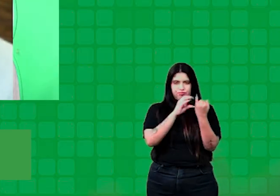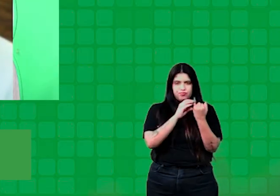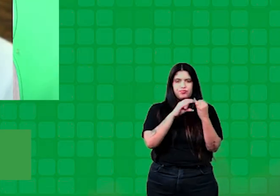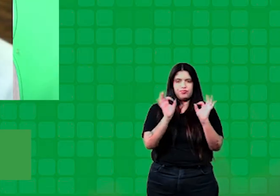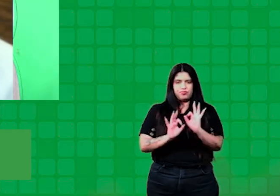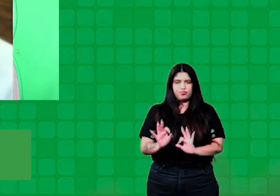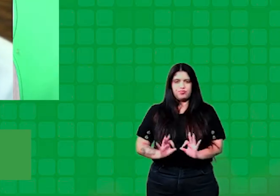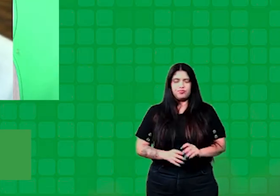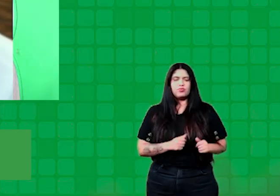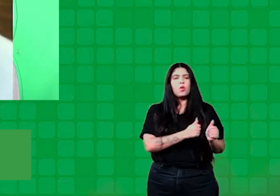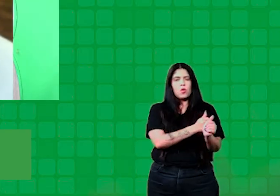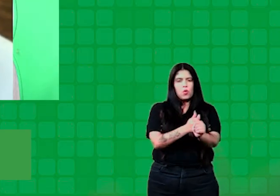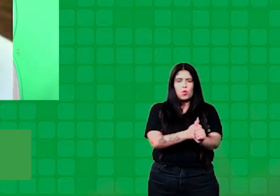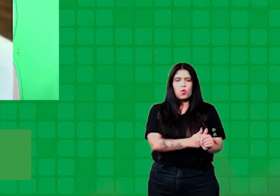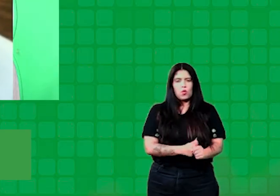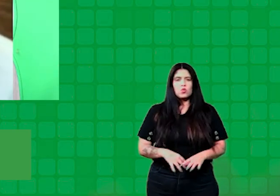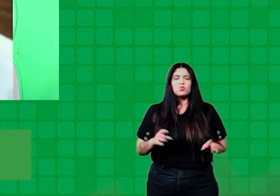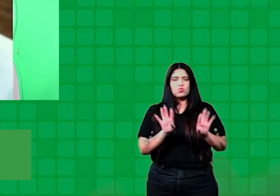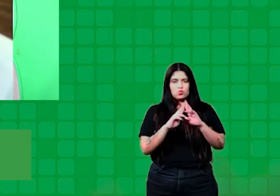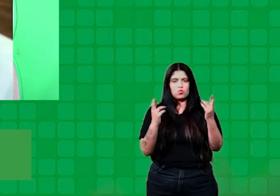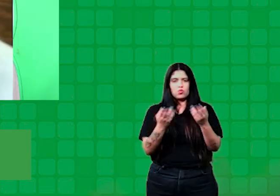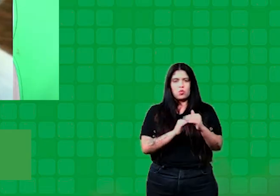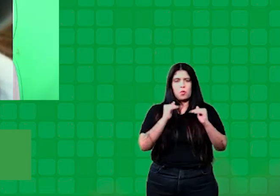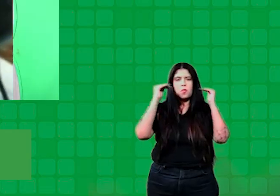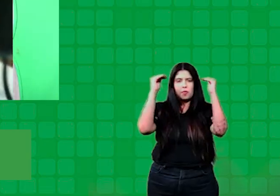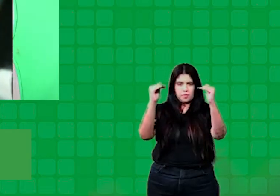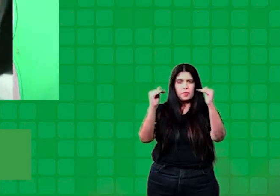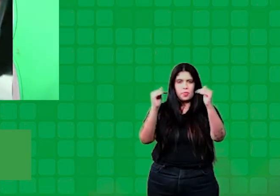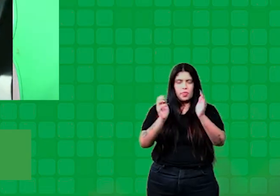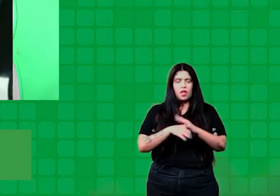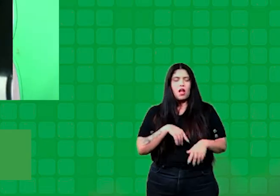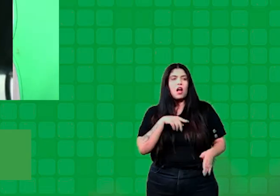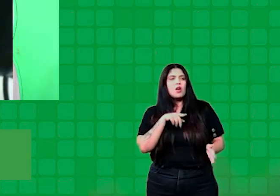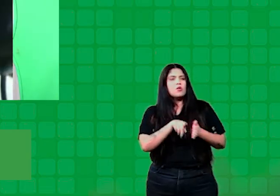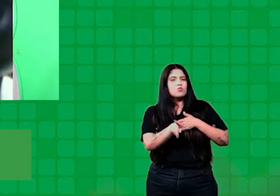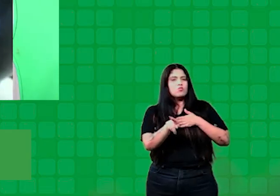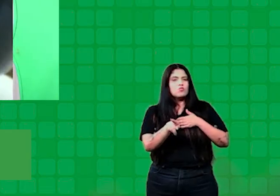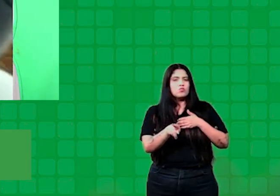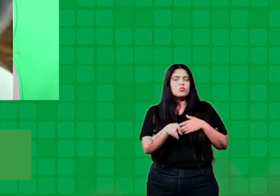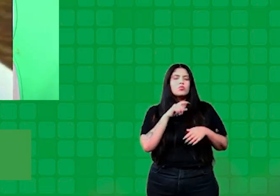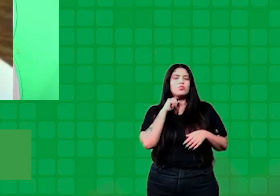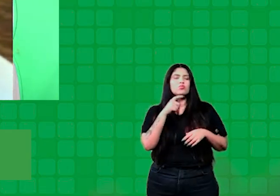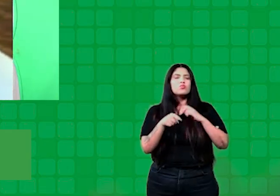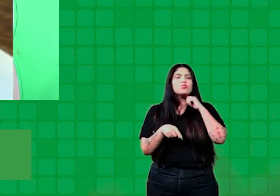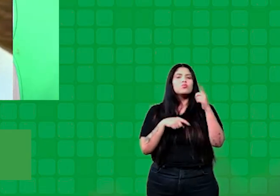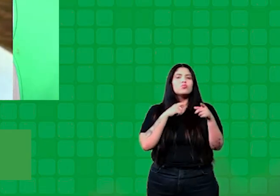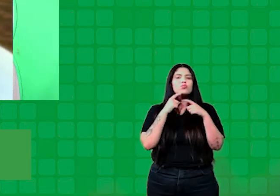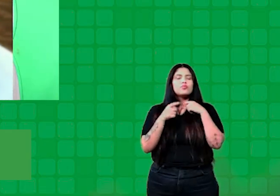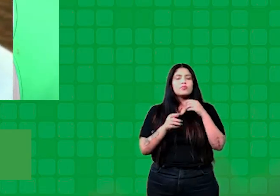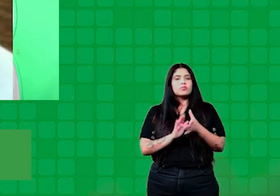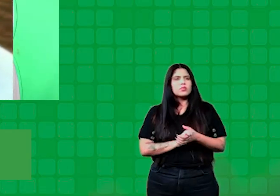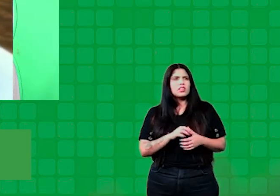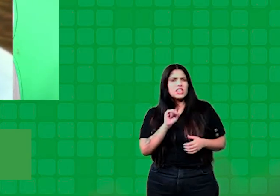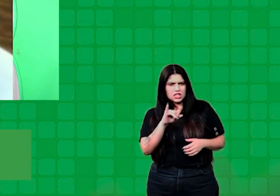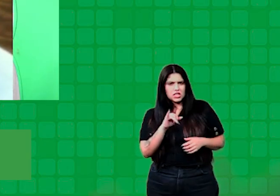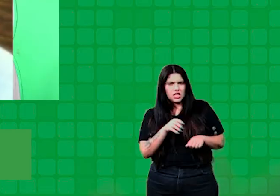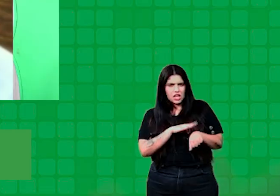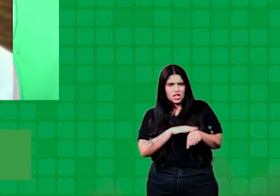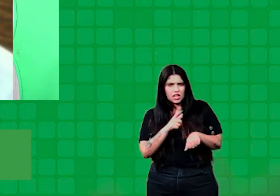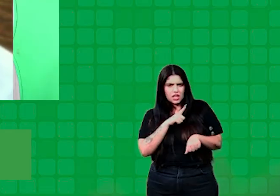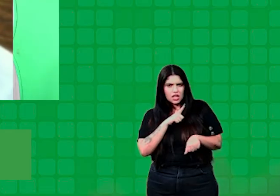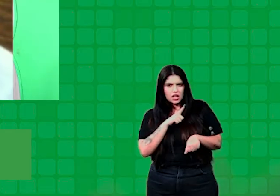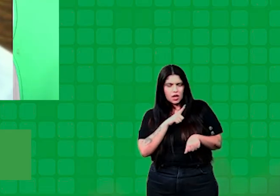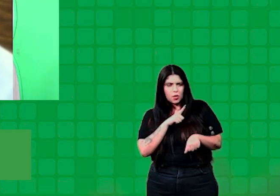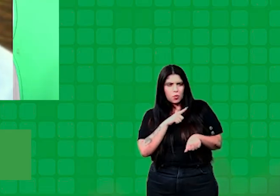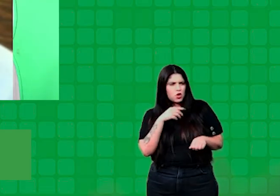acompanhando aqui o Consup. Aí, a dúvida que ela pediu para trazer é se vai dar tempo de